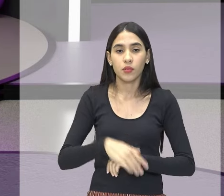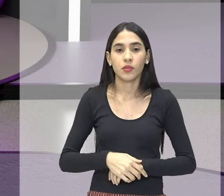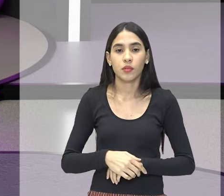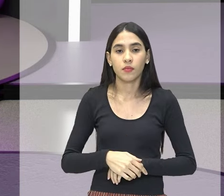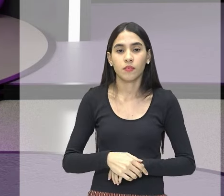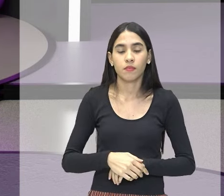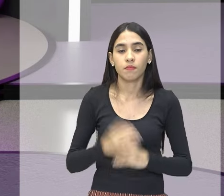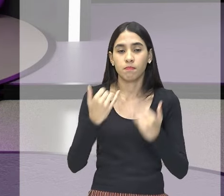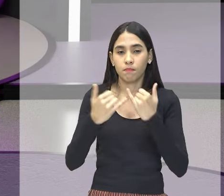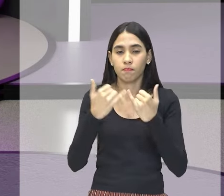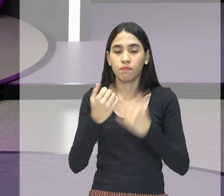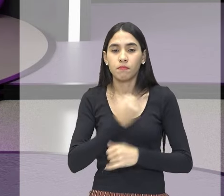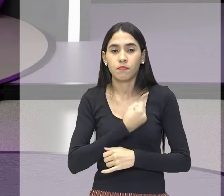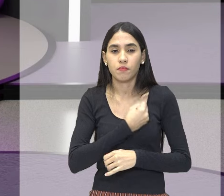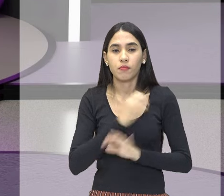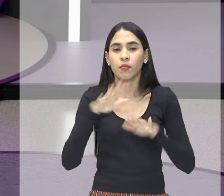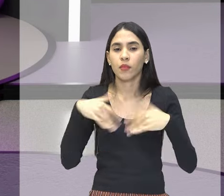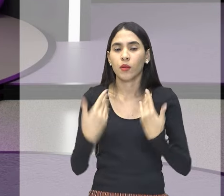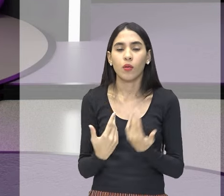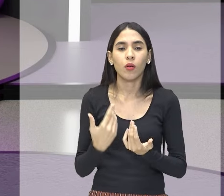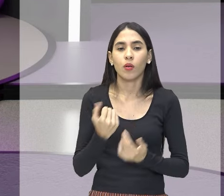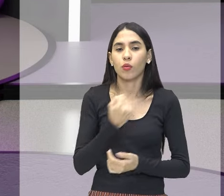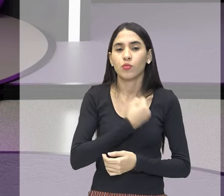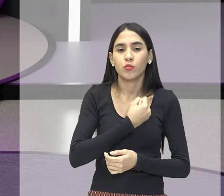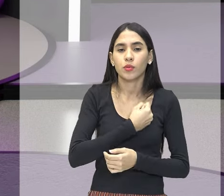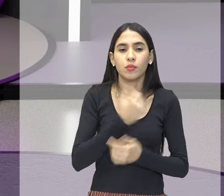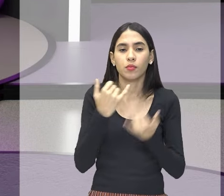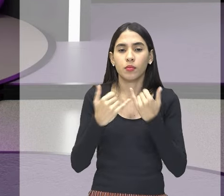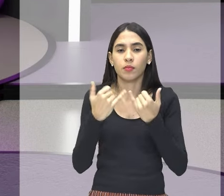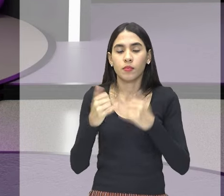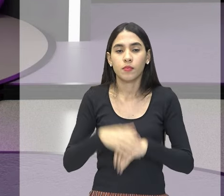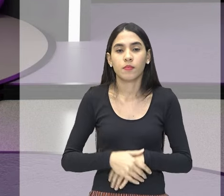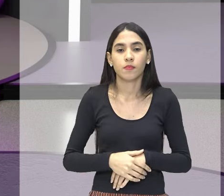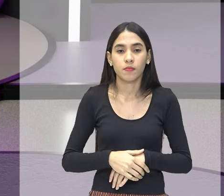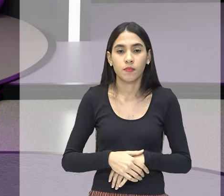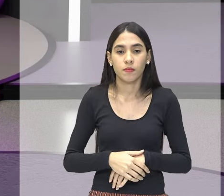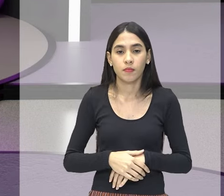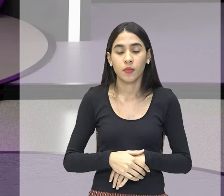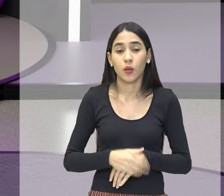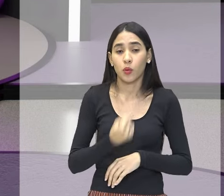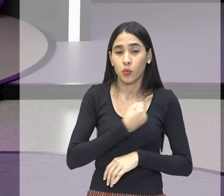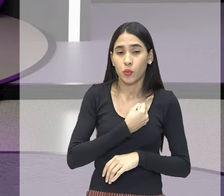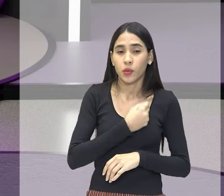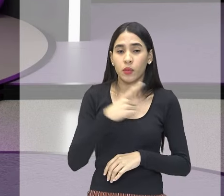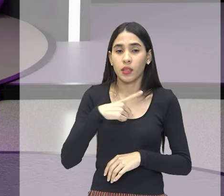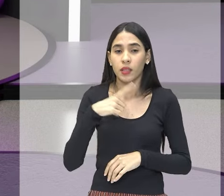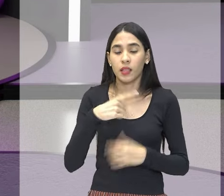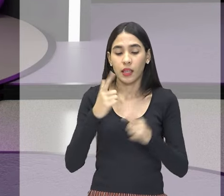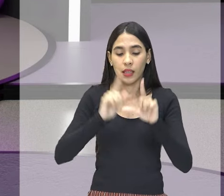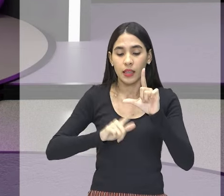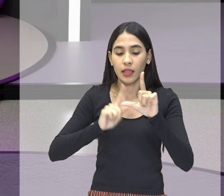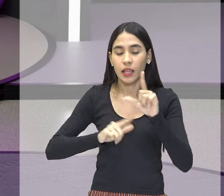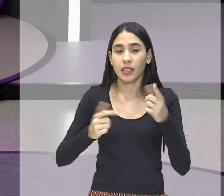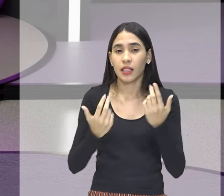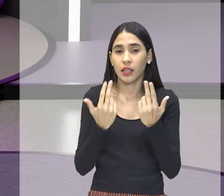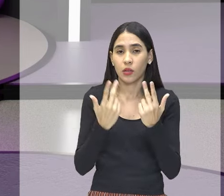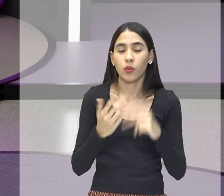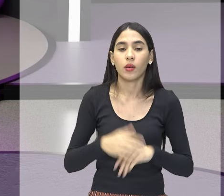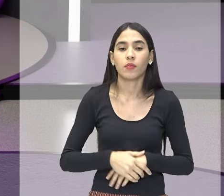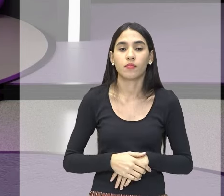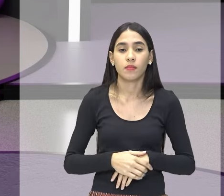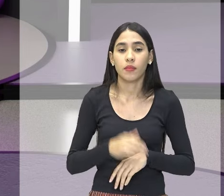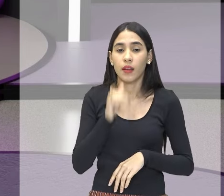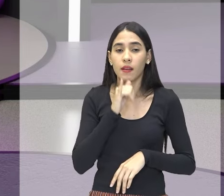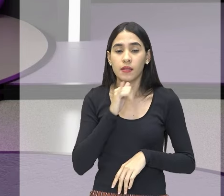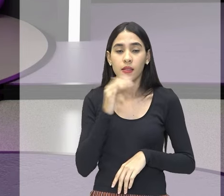termos semelhantes. Quais são os termos semelhantes? São aqueles termos que possuem a mesma parte literal. E aí eu trago